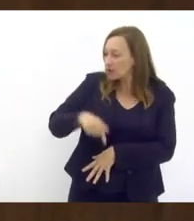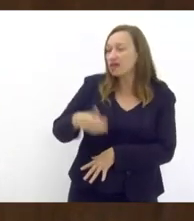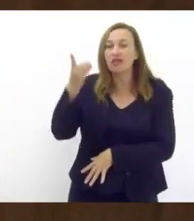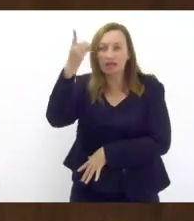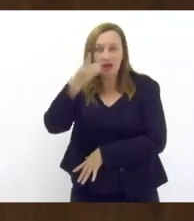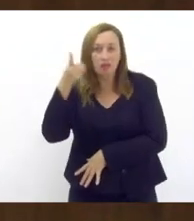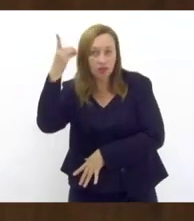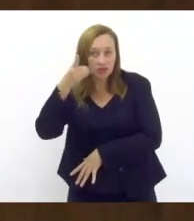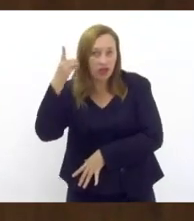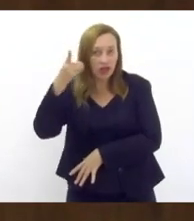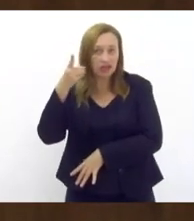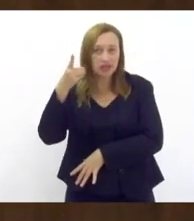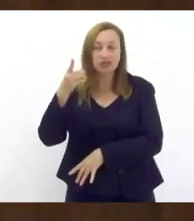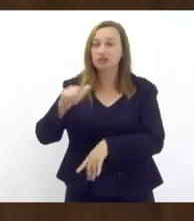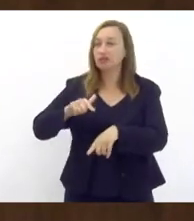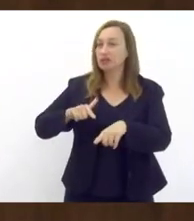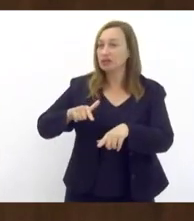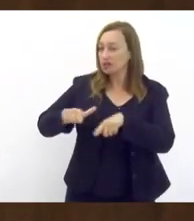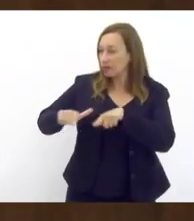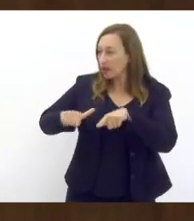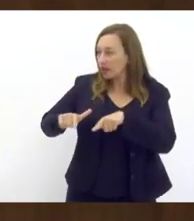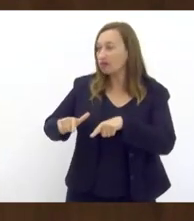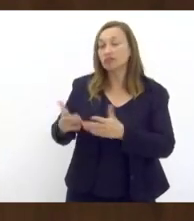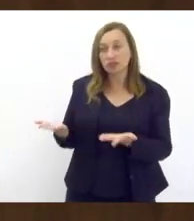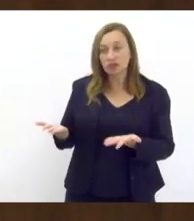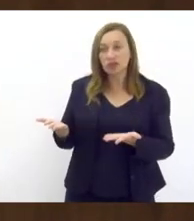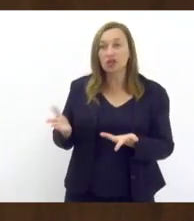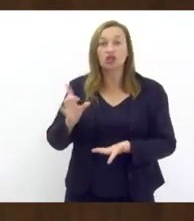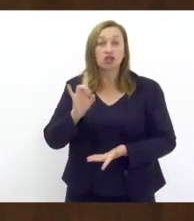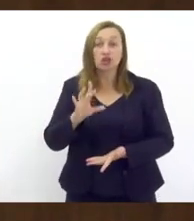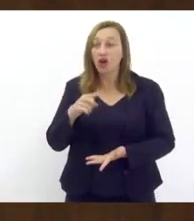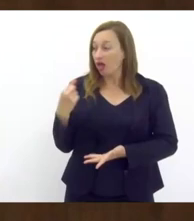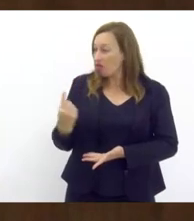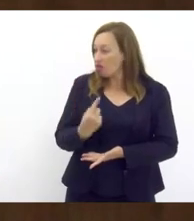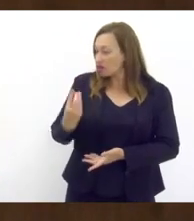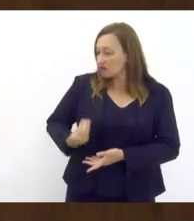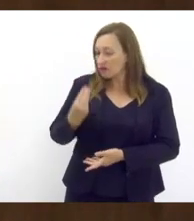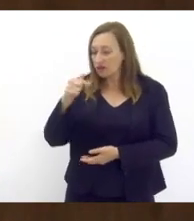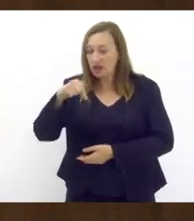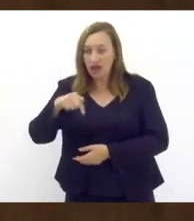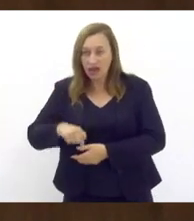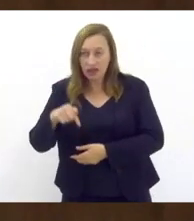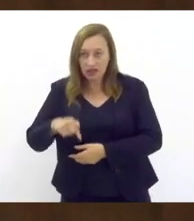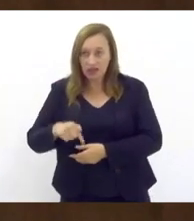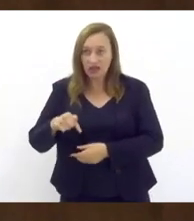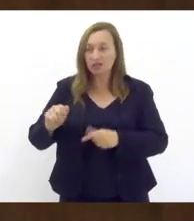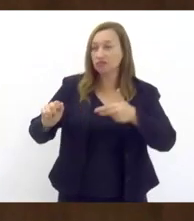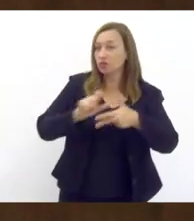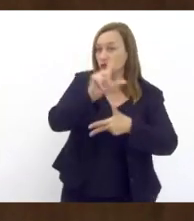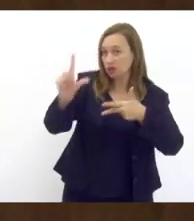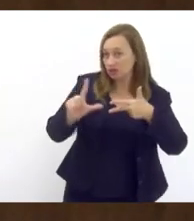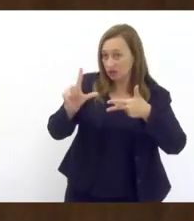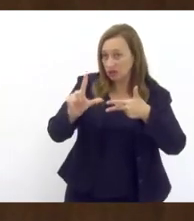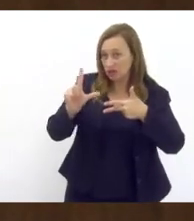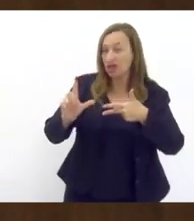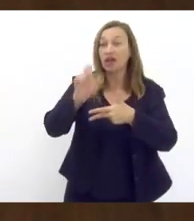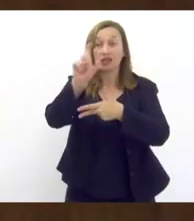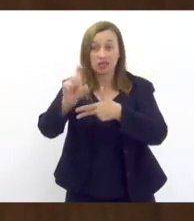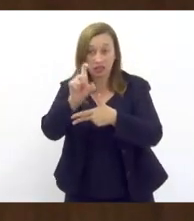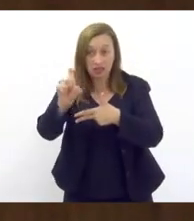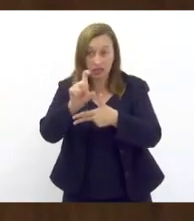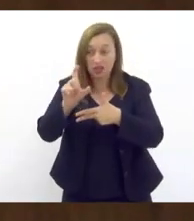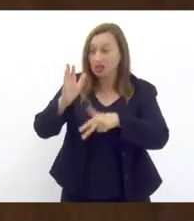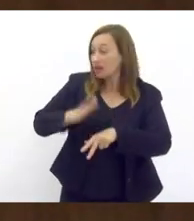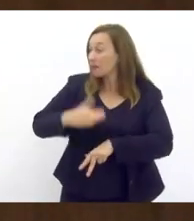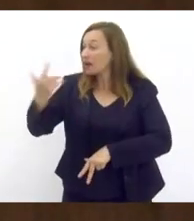deputadas, ocupamos, porque tão somente através da nossa presença nos legislativos, executivos e